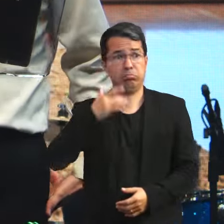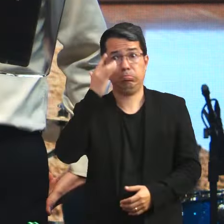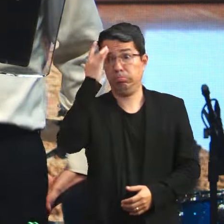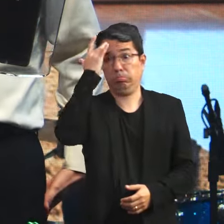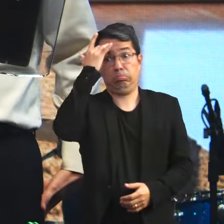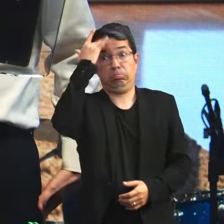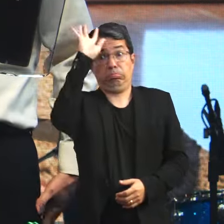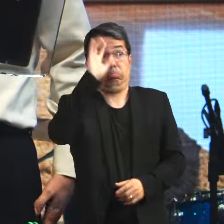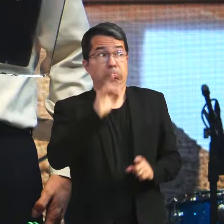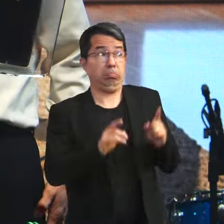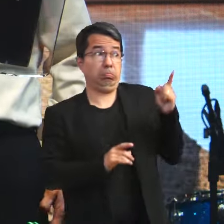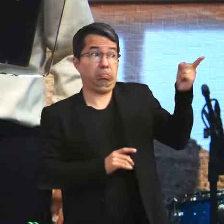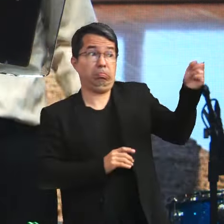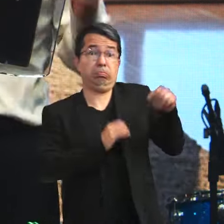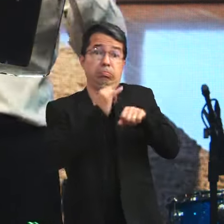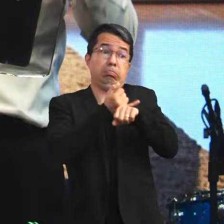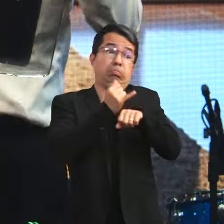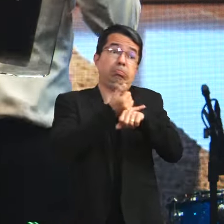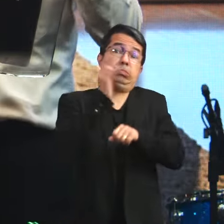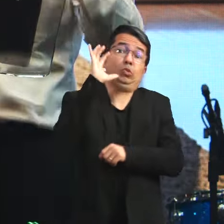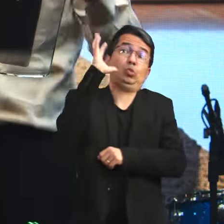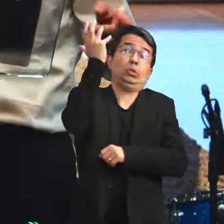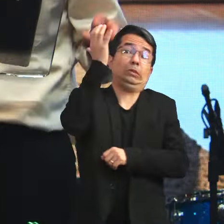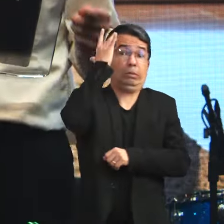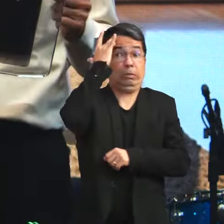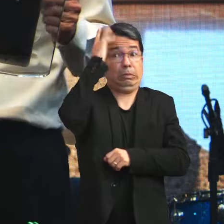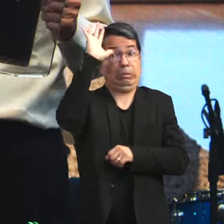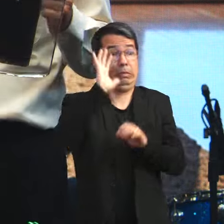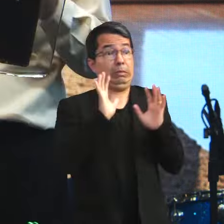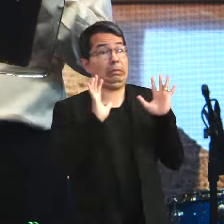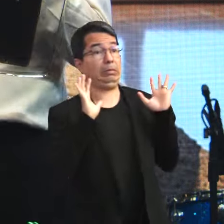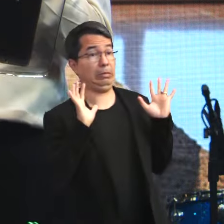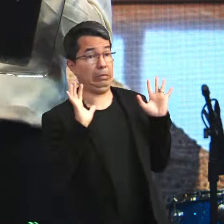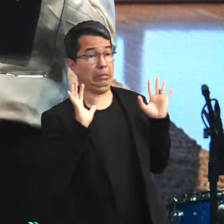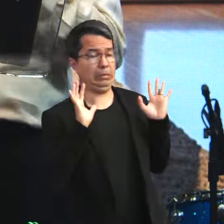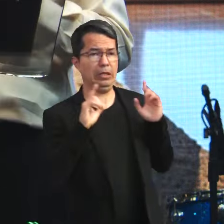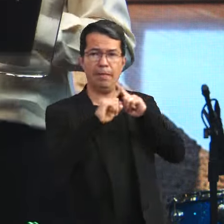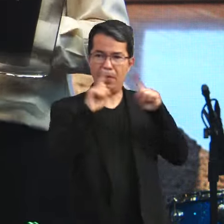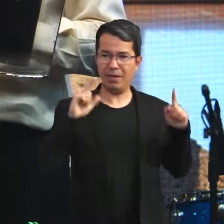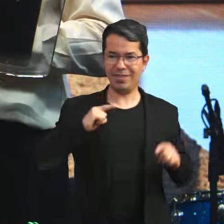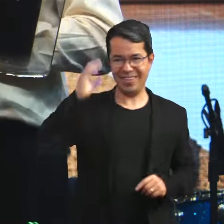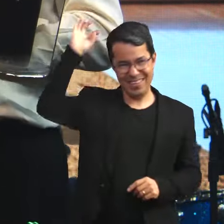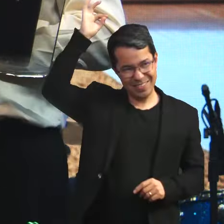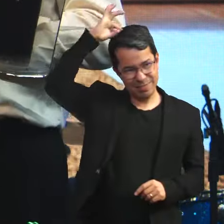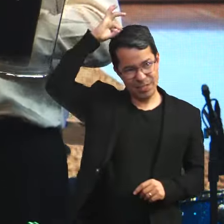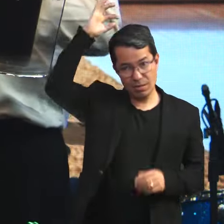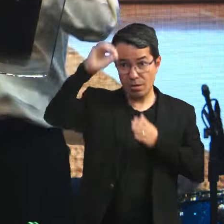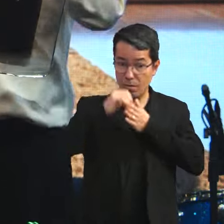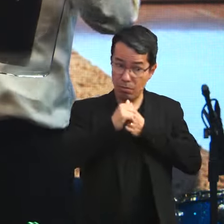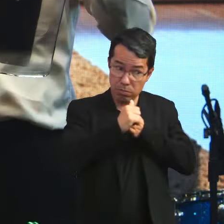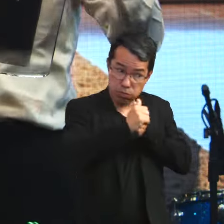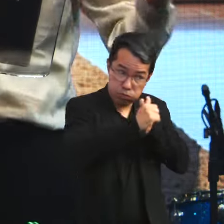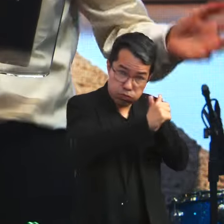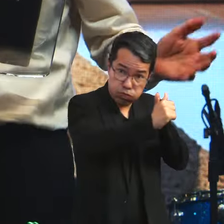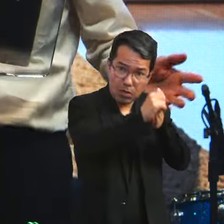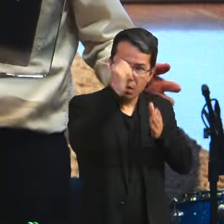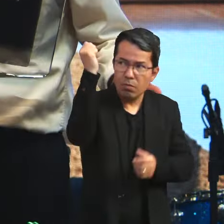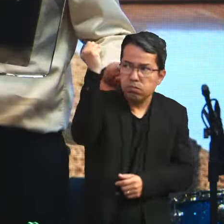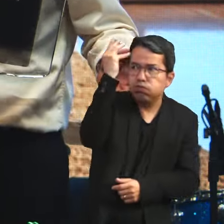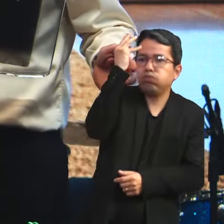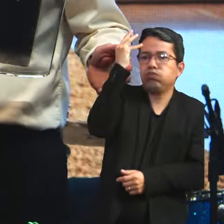o que espera em Jerusalém excepto que espíritu Santo não ser que o Espírito Santo o revela por